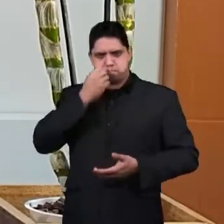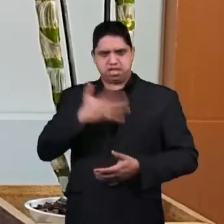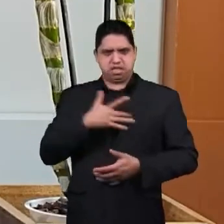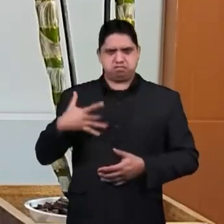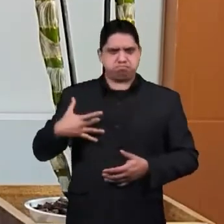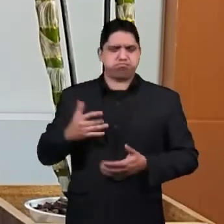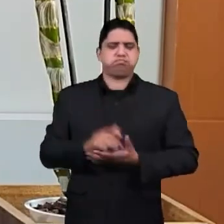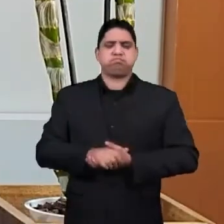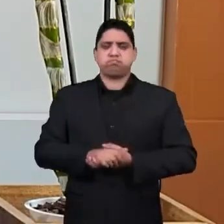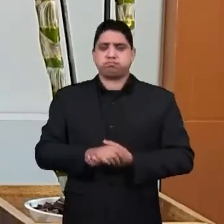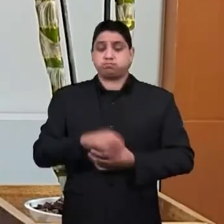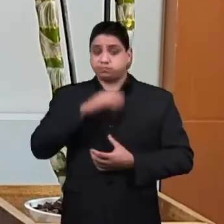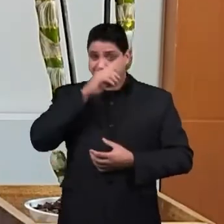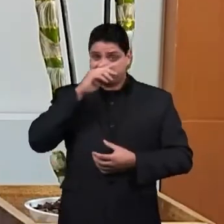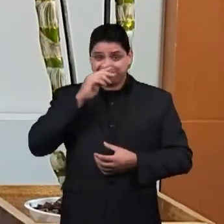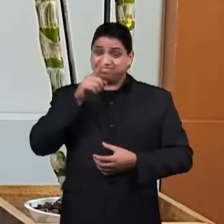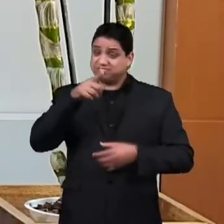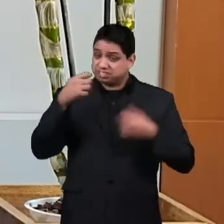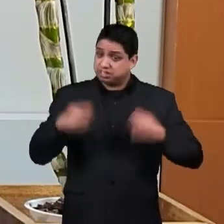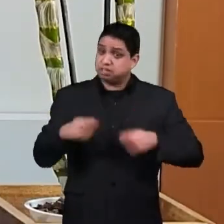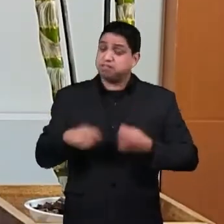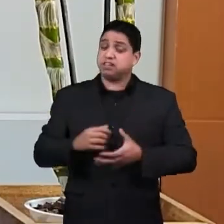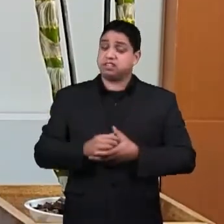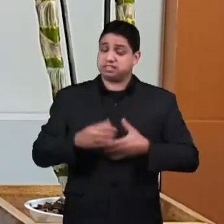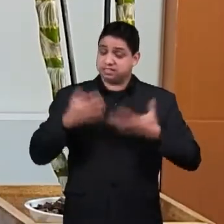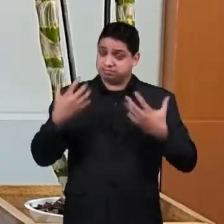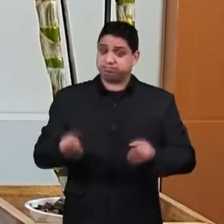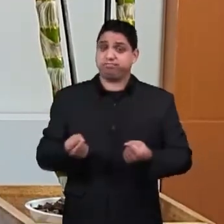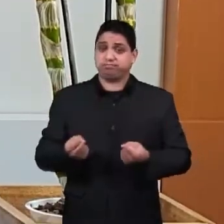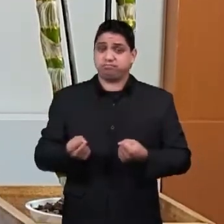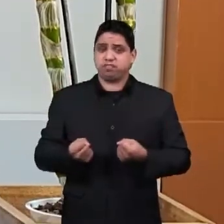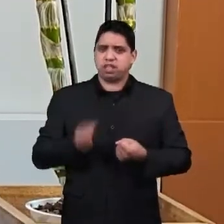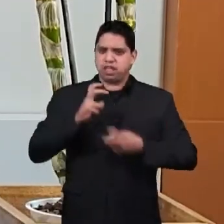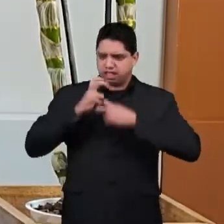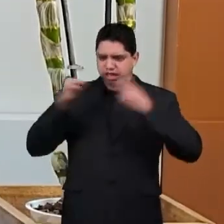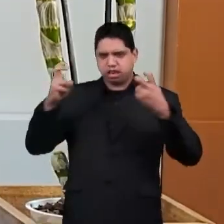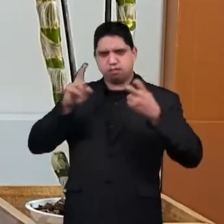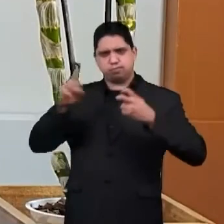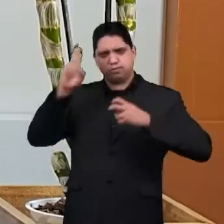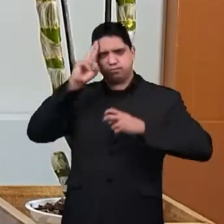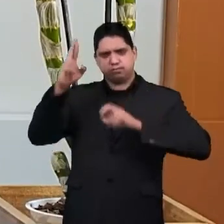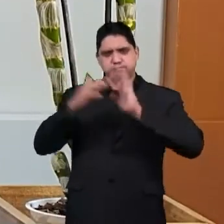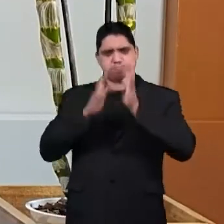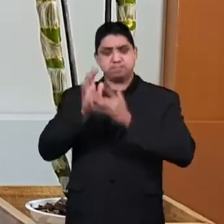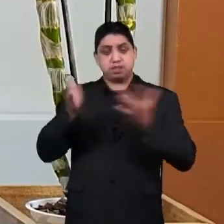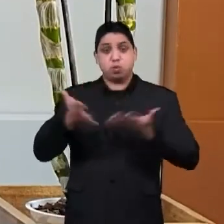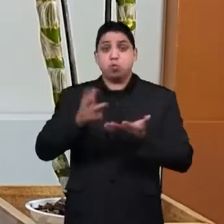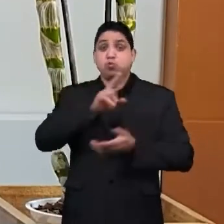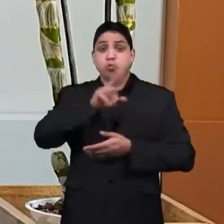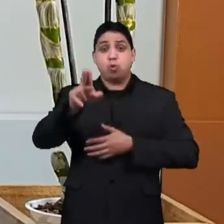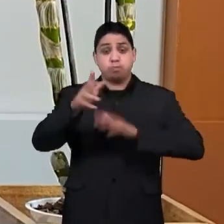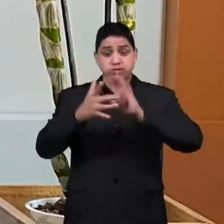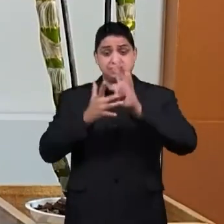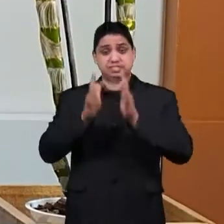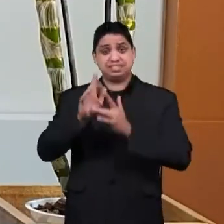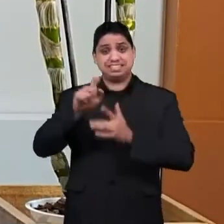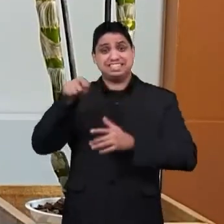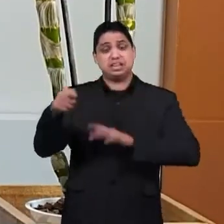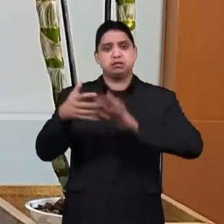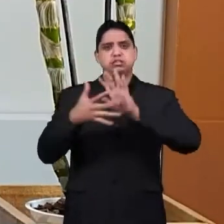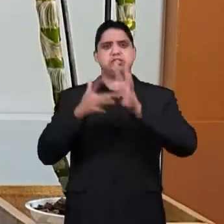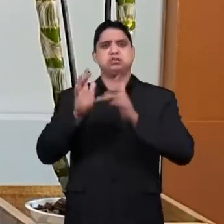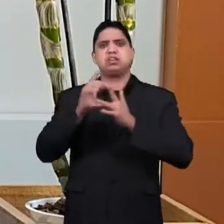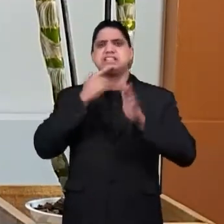com saúde, você tem que falar isso. Invoque o nome do Senhor nessa hora. Diz, em nome de Jesus e pelo sangue,